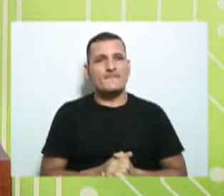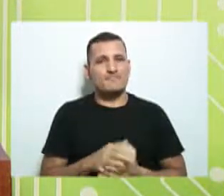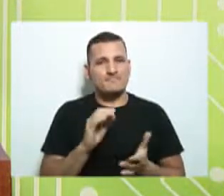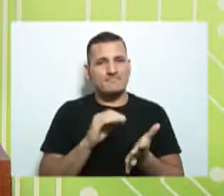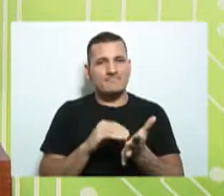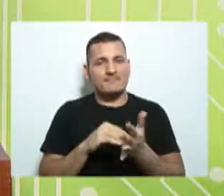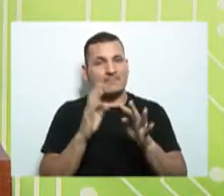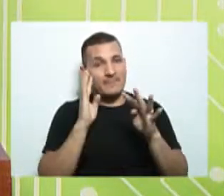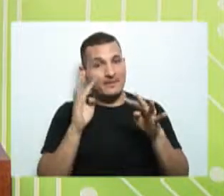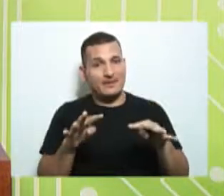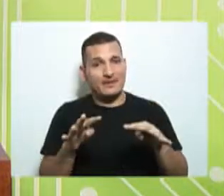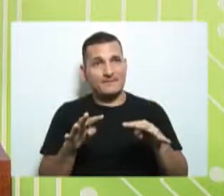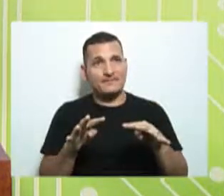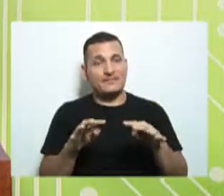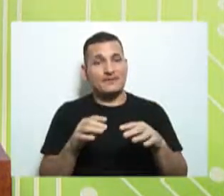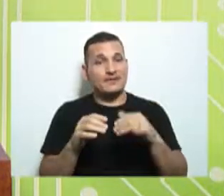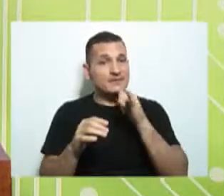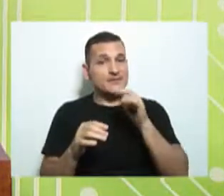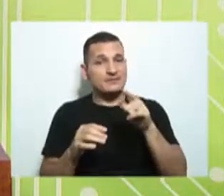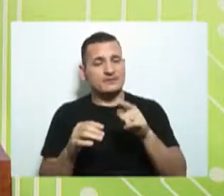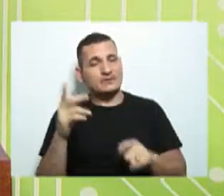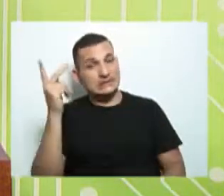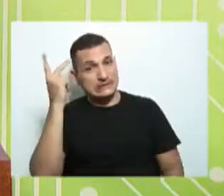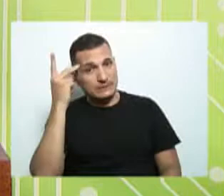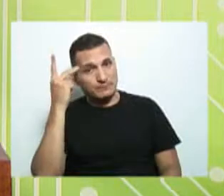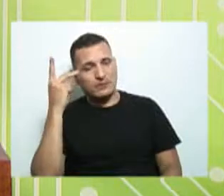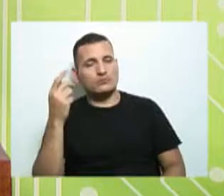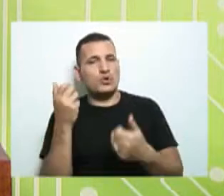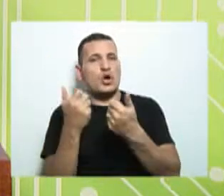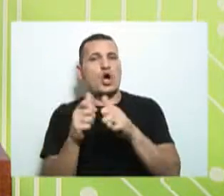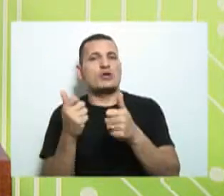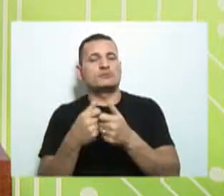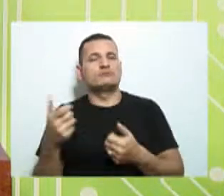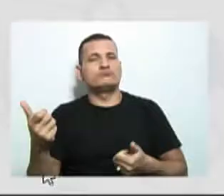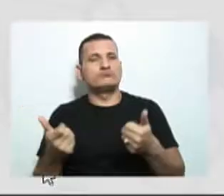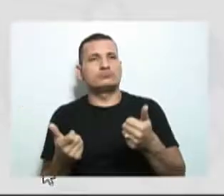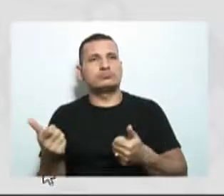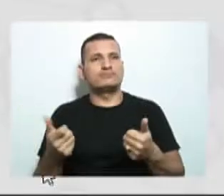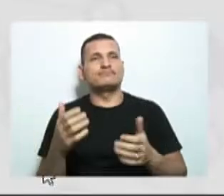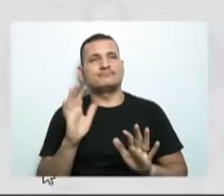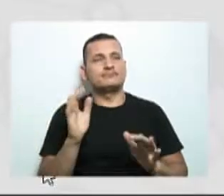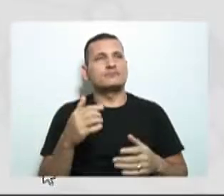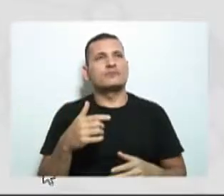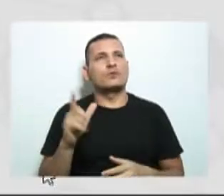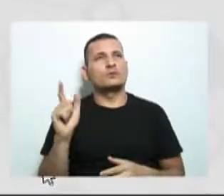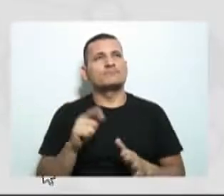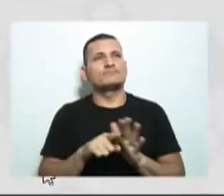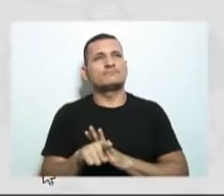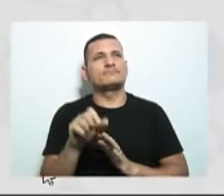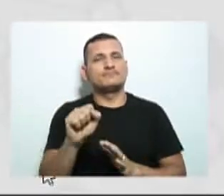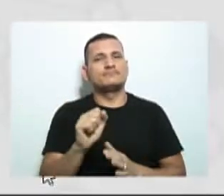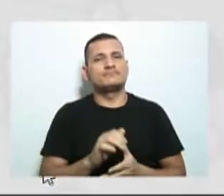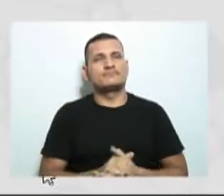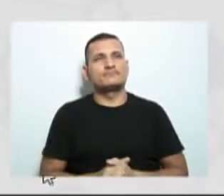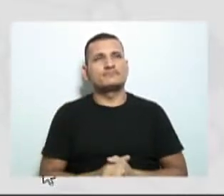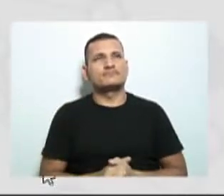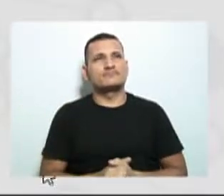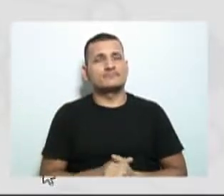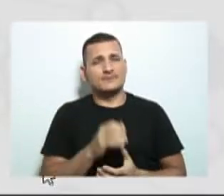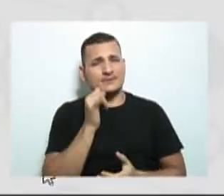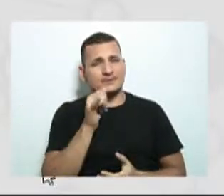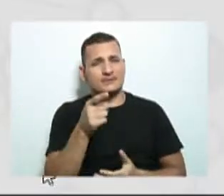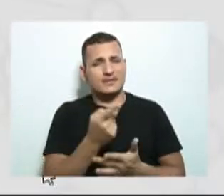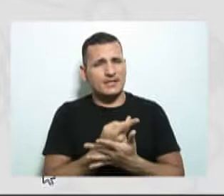atenção? Se você partisse de São Paulo dirigindo um ônibus. Olha lá, próxima questão. Se você errar essa daqui, por